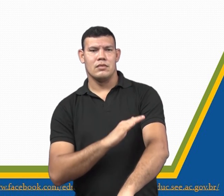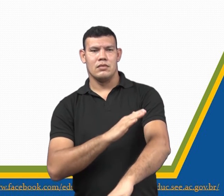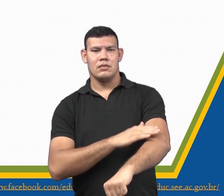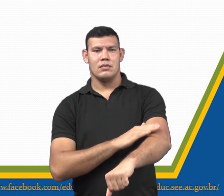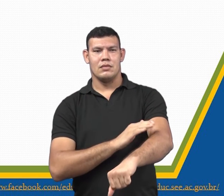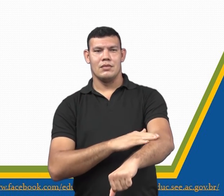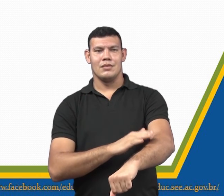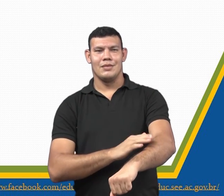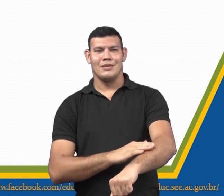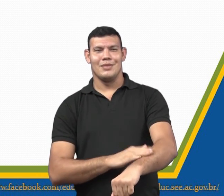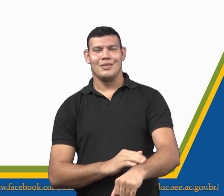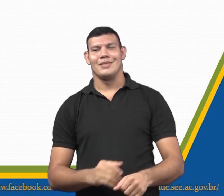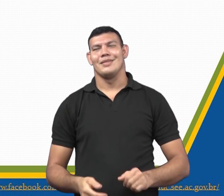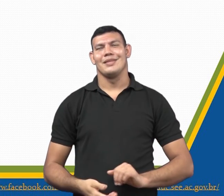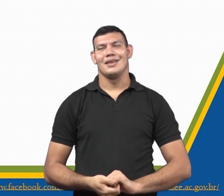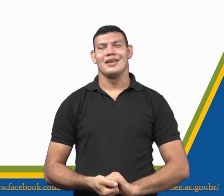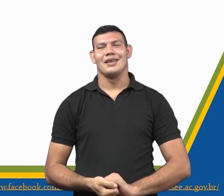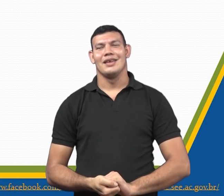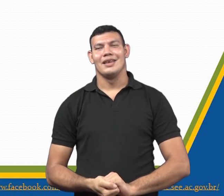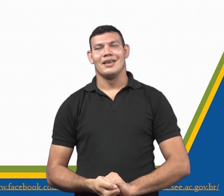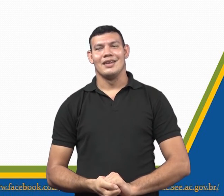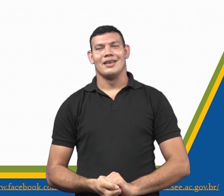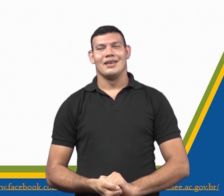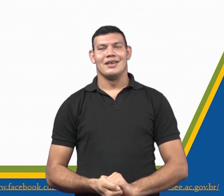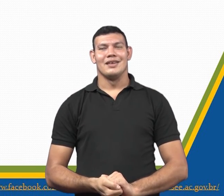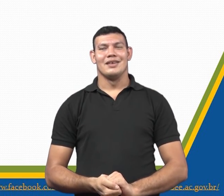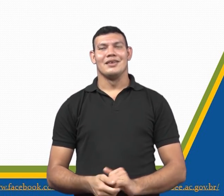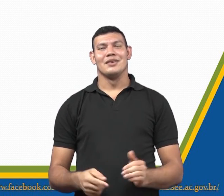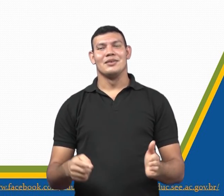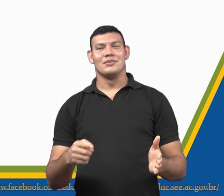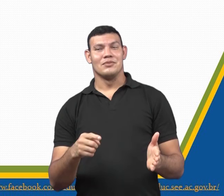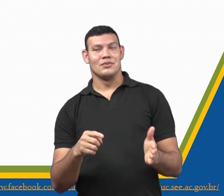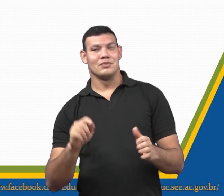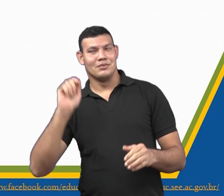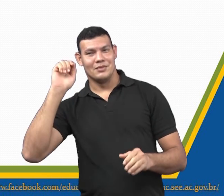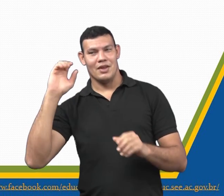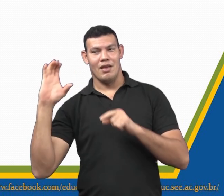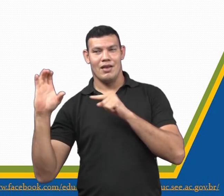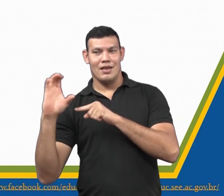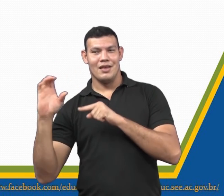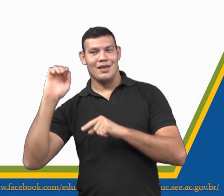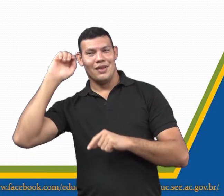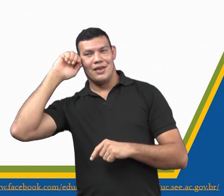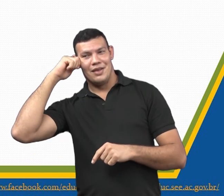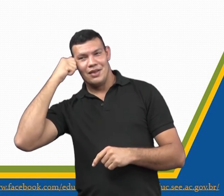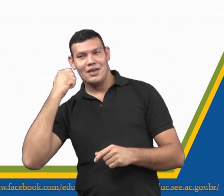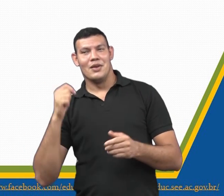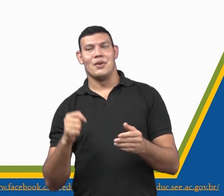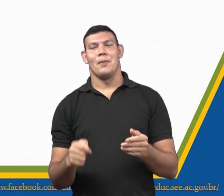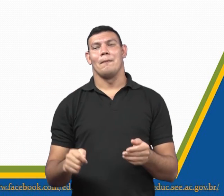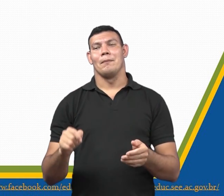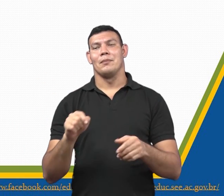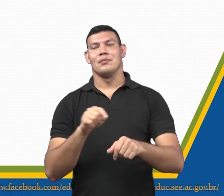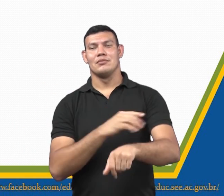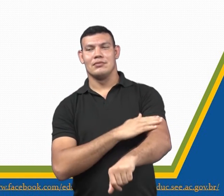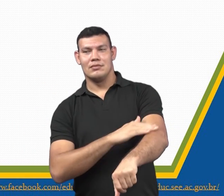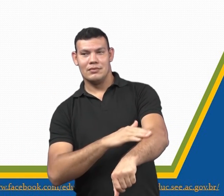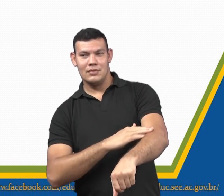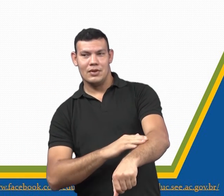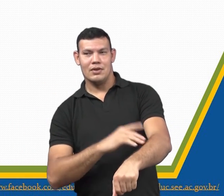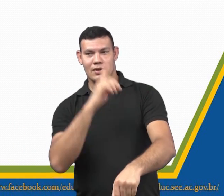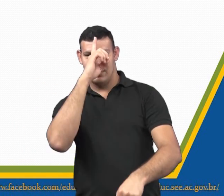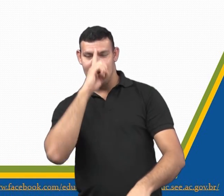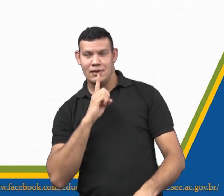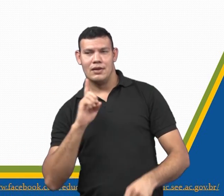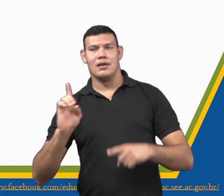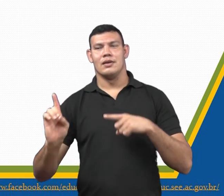amarelos. C. Negros, pardos e amarelos. Ou D. Indígenas, negros e